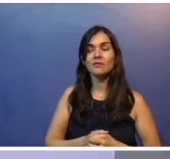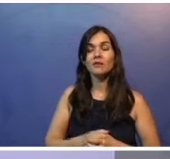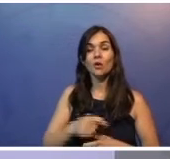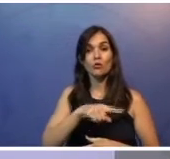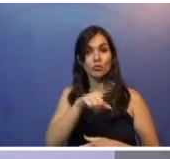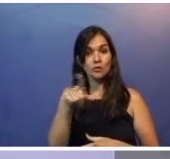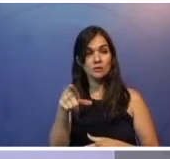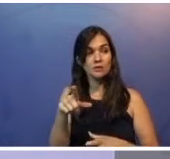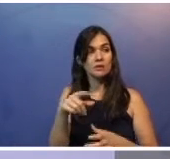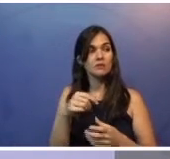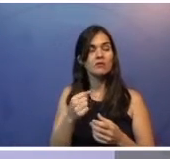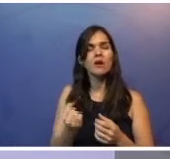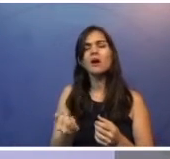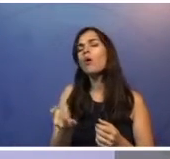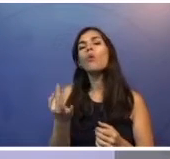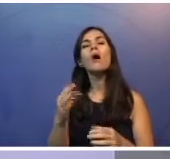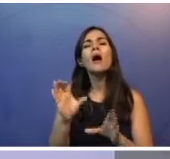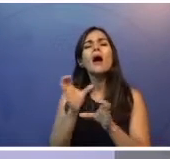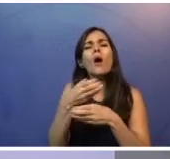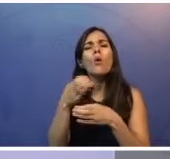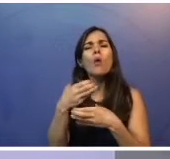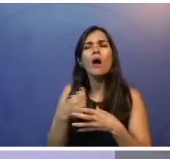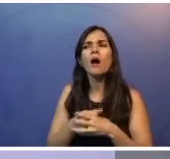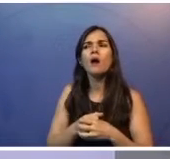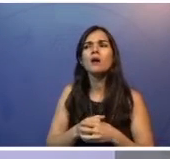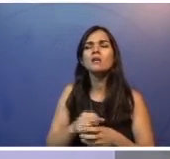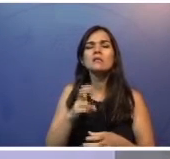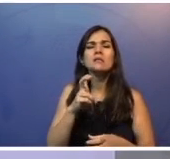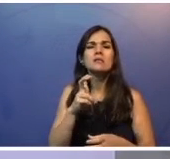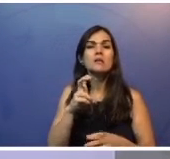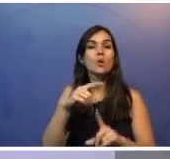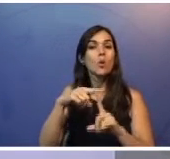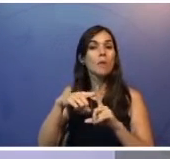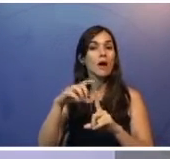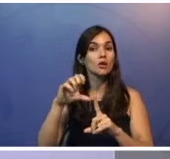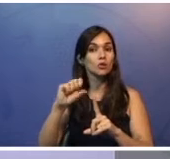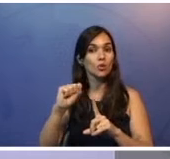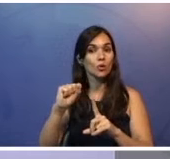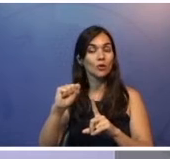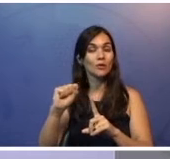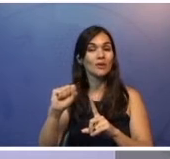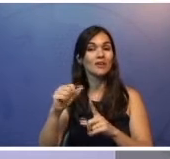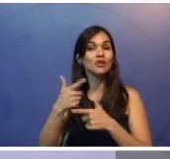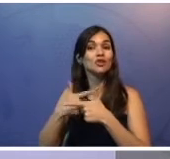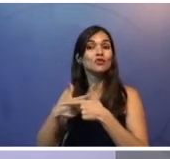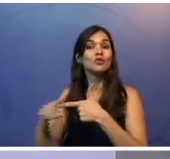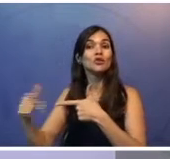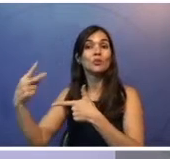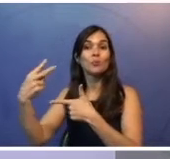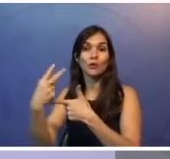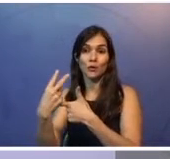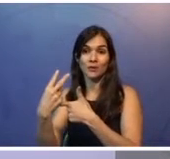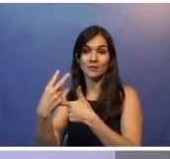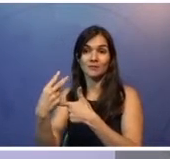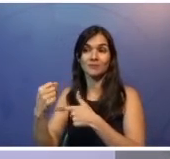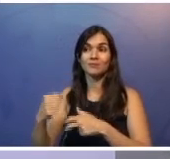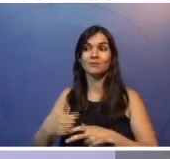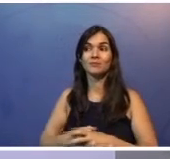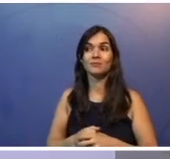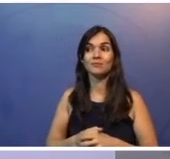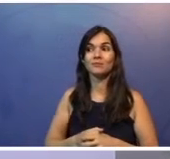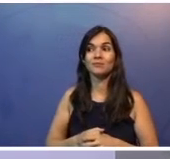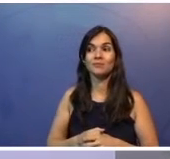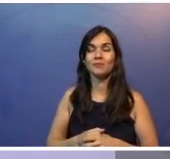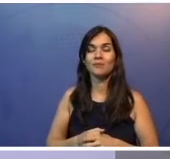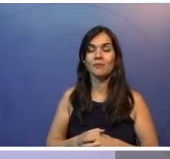para calcular mediana cinco mais oito e depois dividir por dois 15 mais